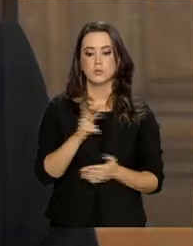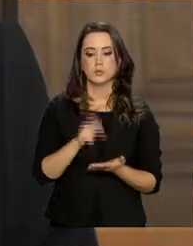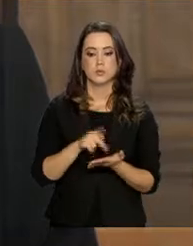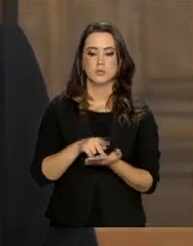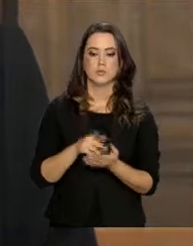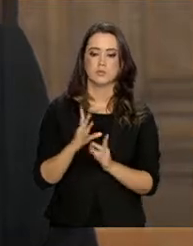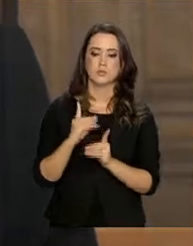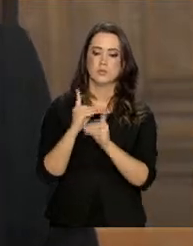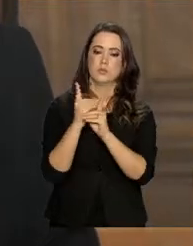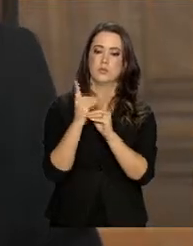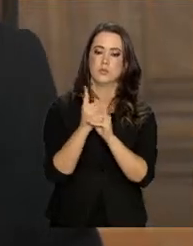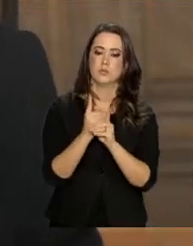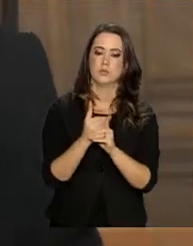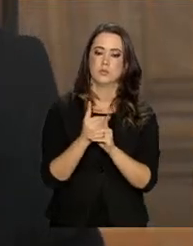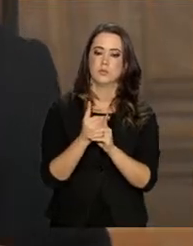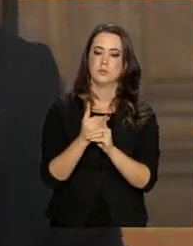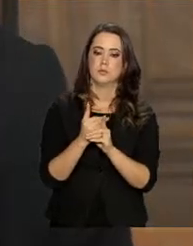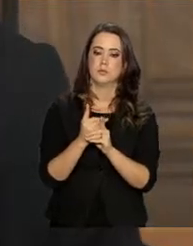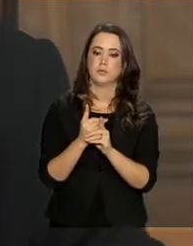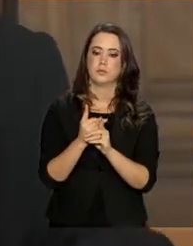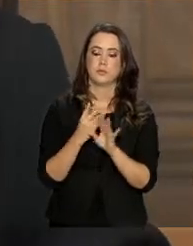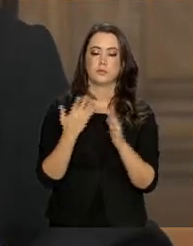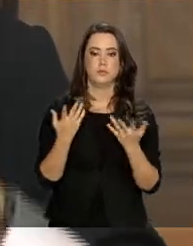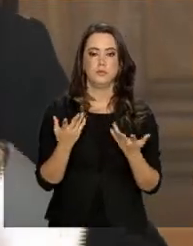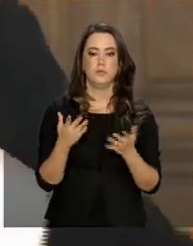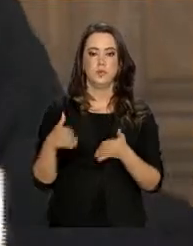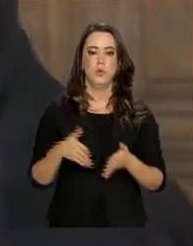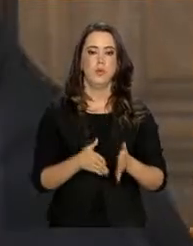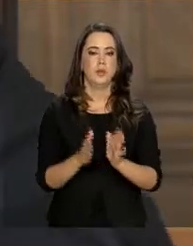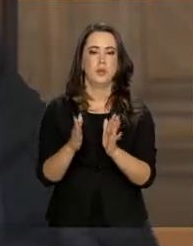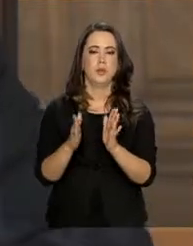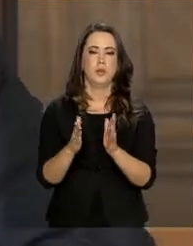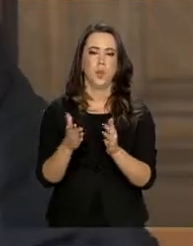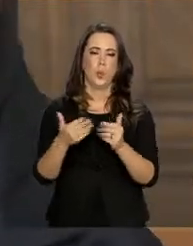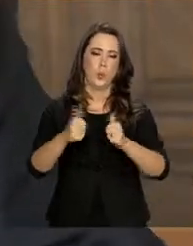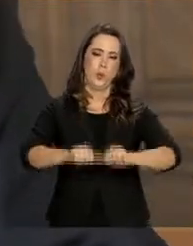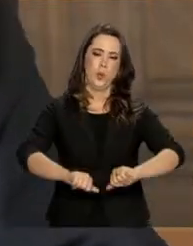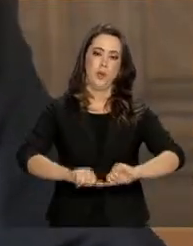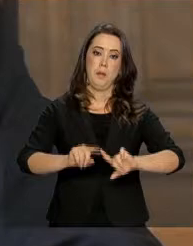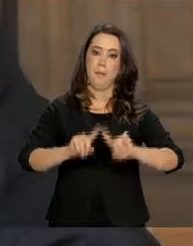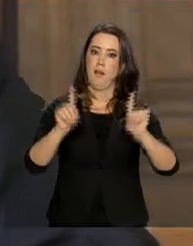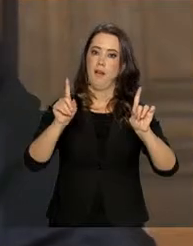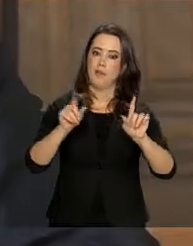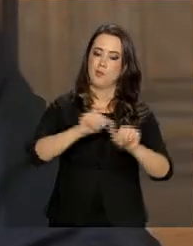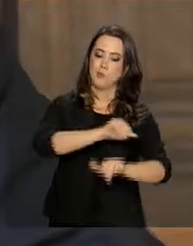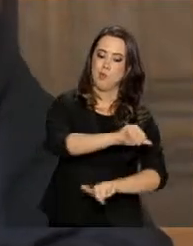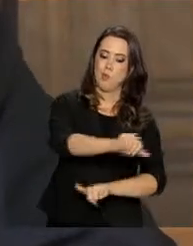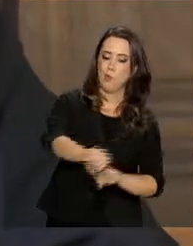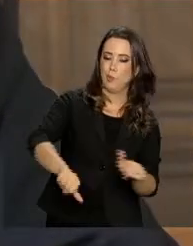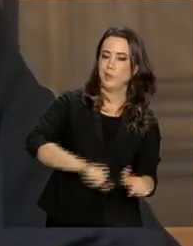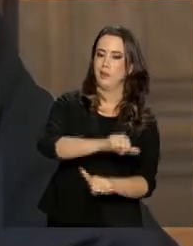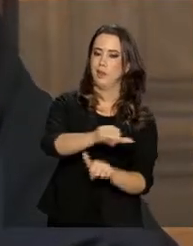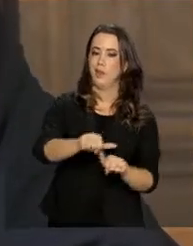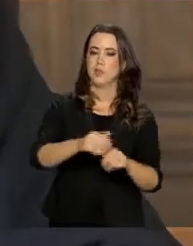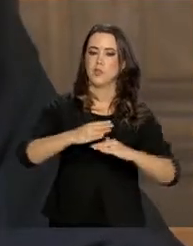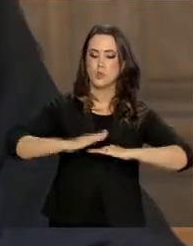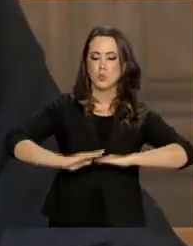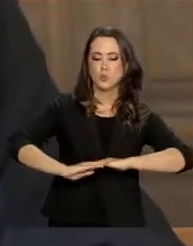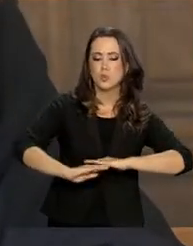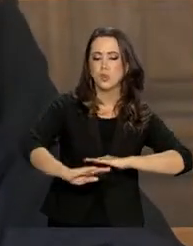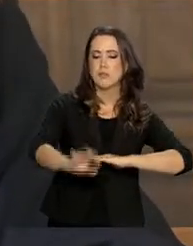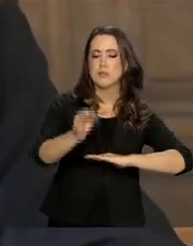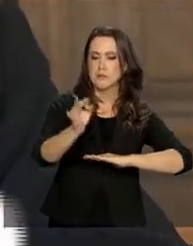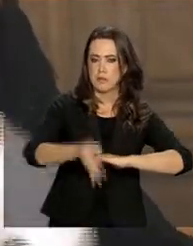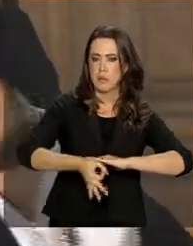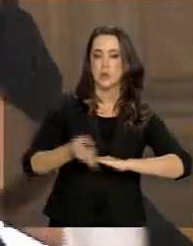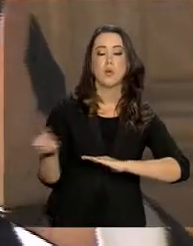verdade, encontramos, digamos assim, uma estrada esburacada. Estamos entregando uma estrada asfaltada para o